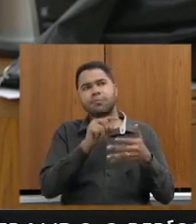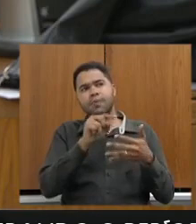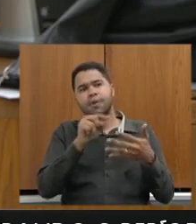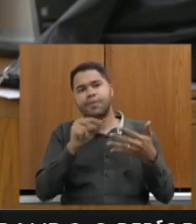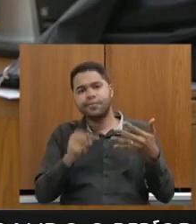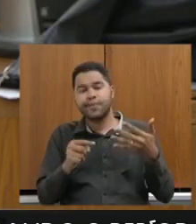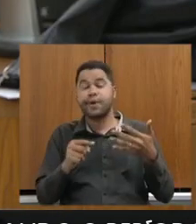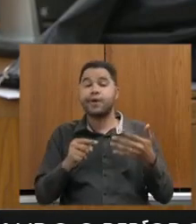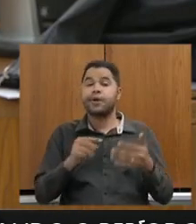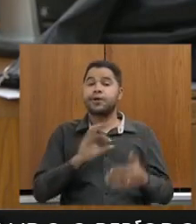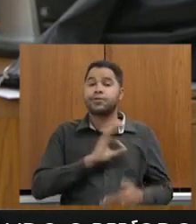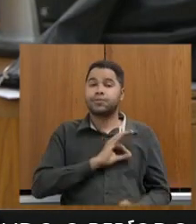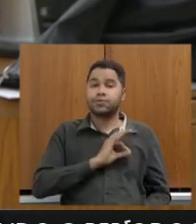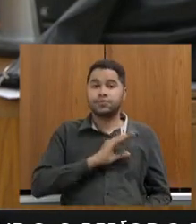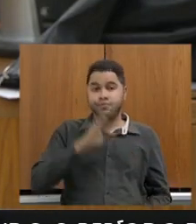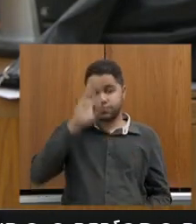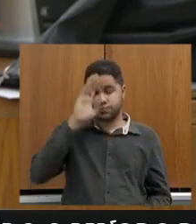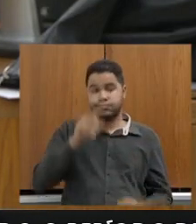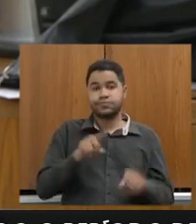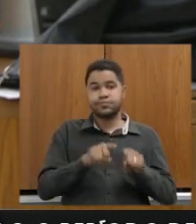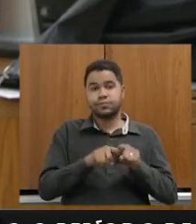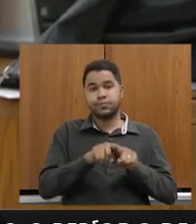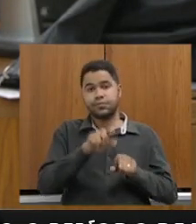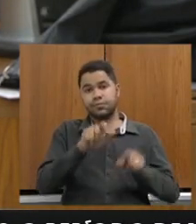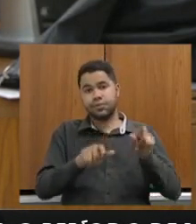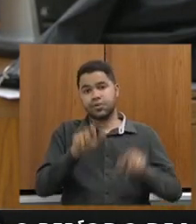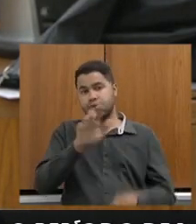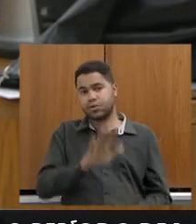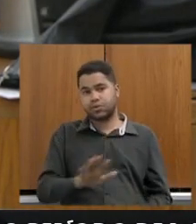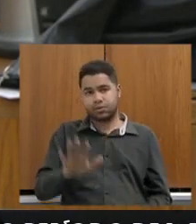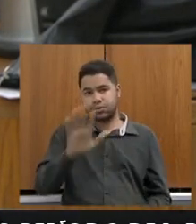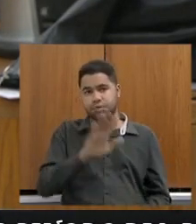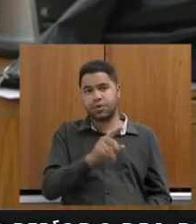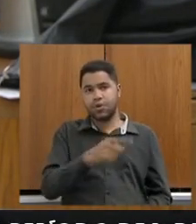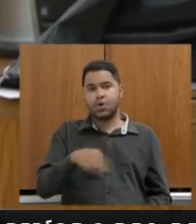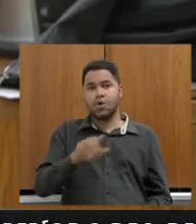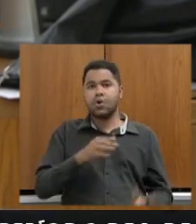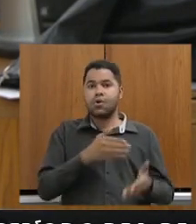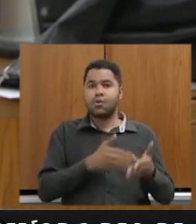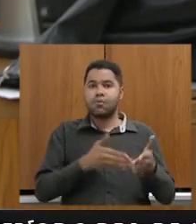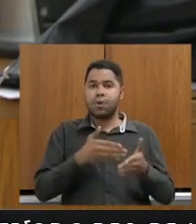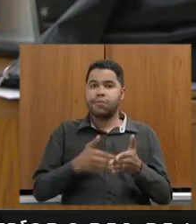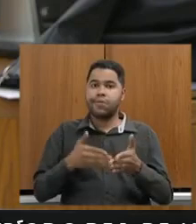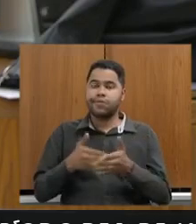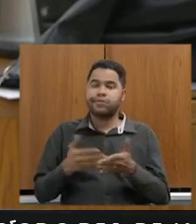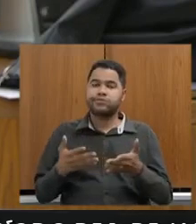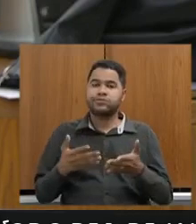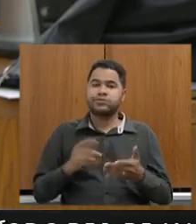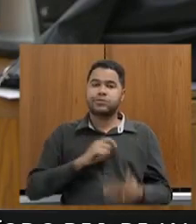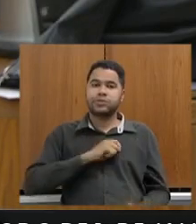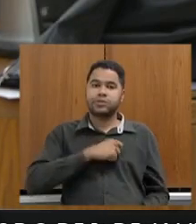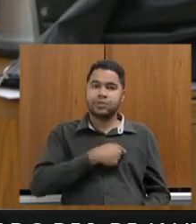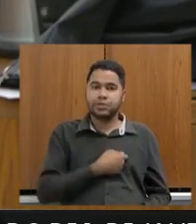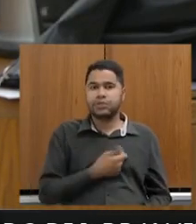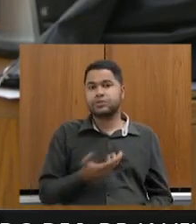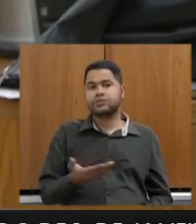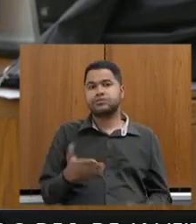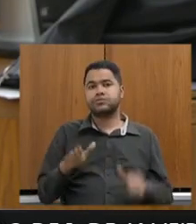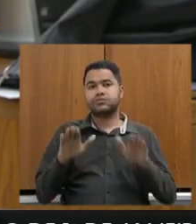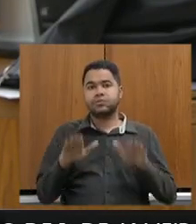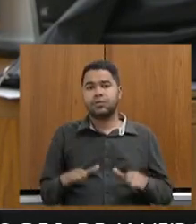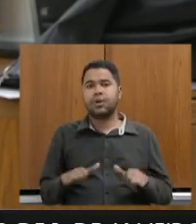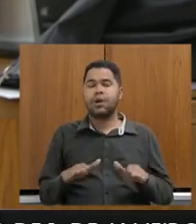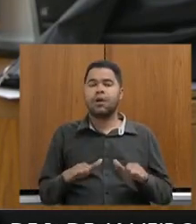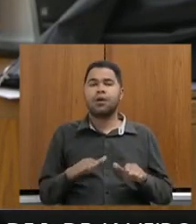os próprios policiais militares e também as pessoas não é geral porque você restringe o número de Delegados que vão ficar